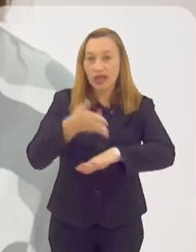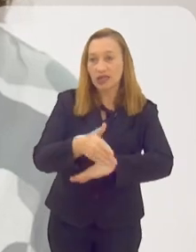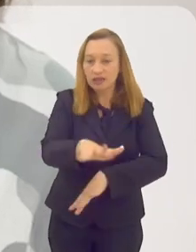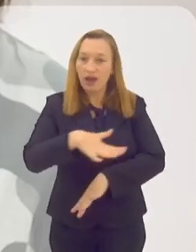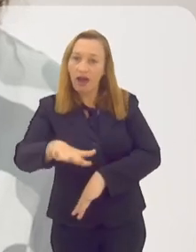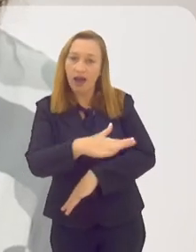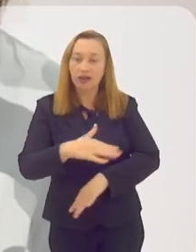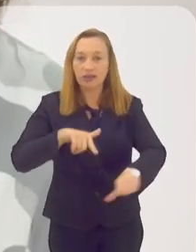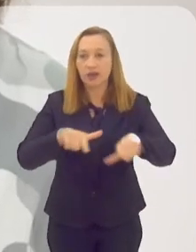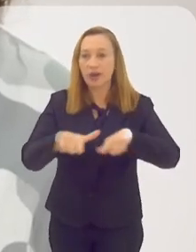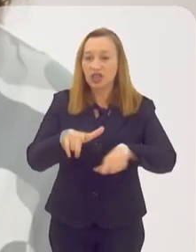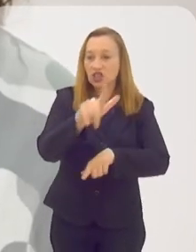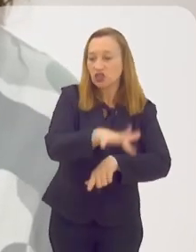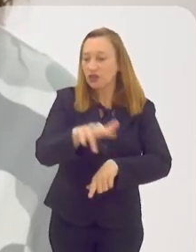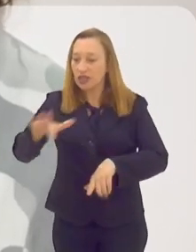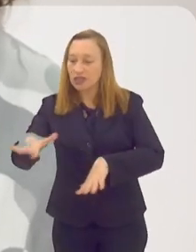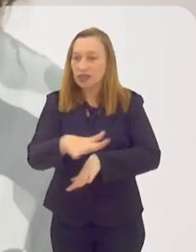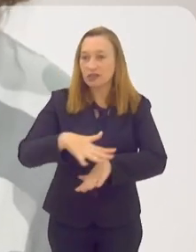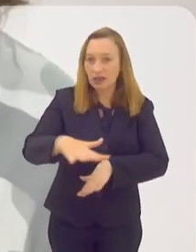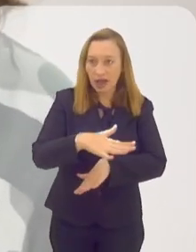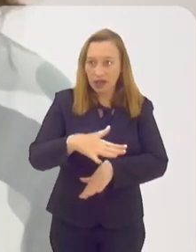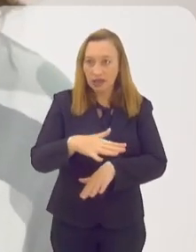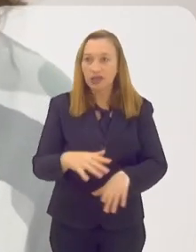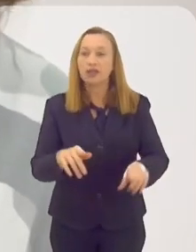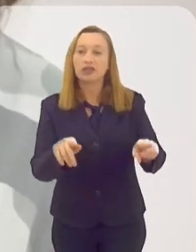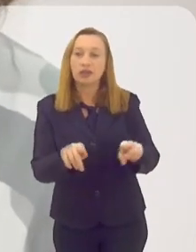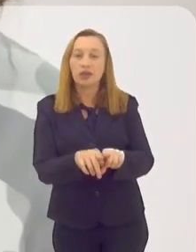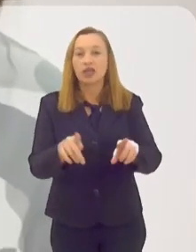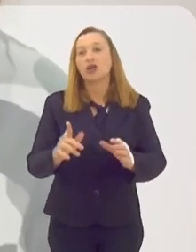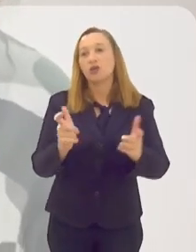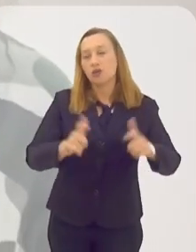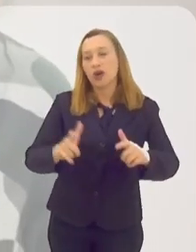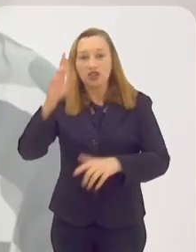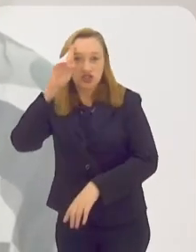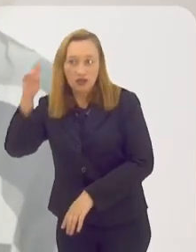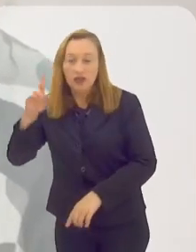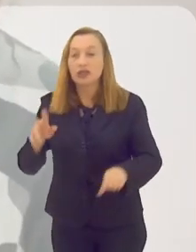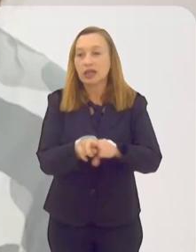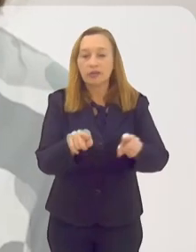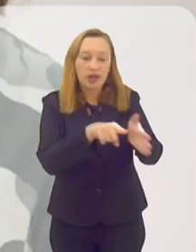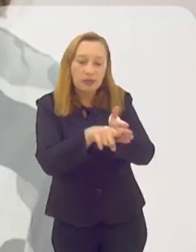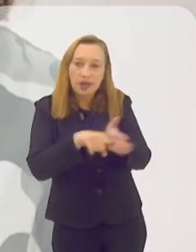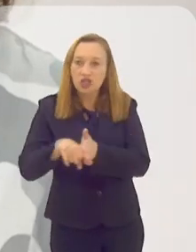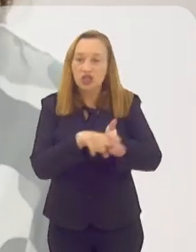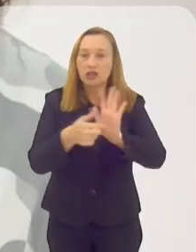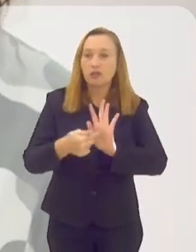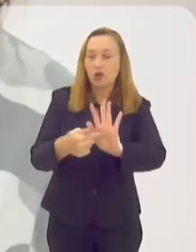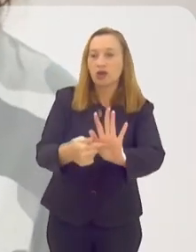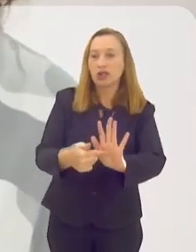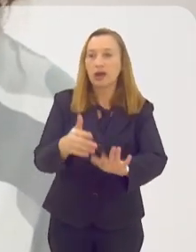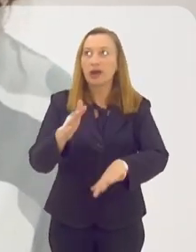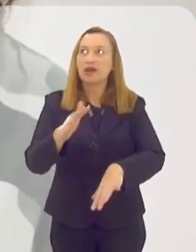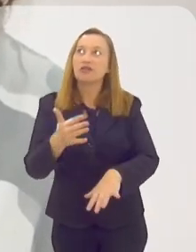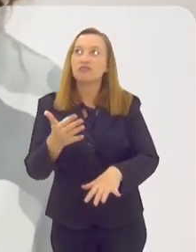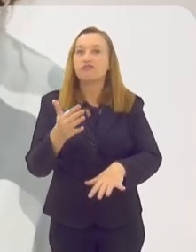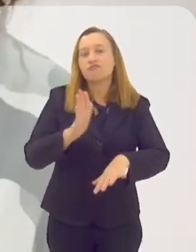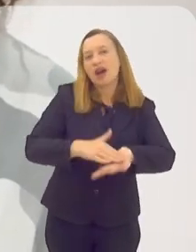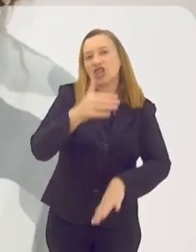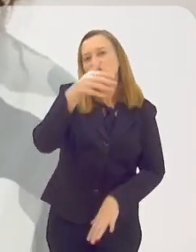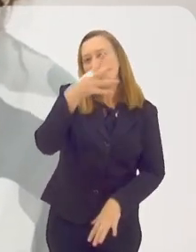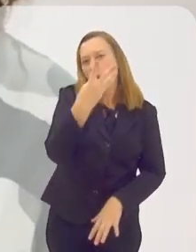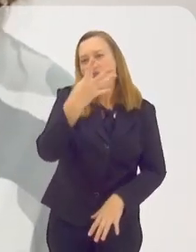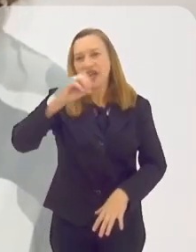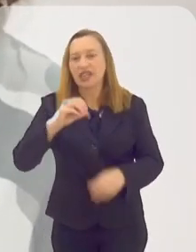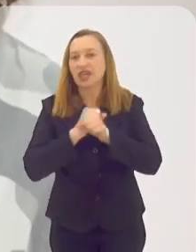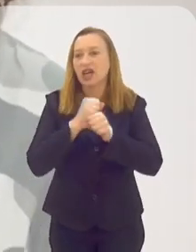universitário ter possibilitado a entrada no mercado de trabalho em diferentes áreas, inclusive em postos de chefia, pesquisas também revelam que a mulher ainda